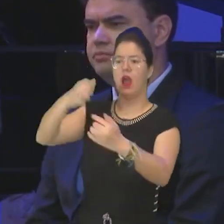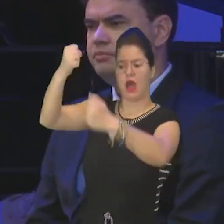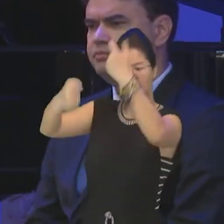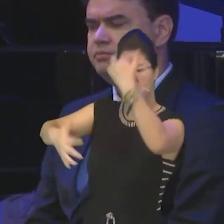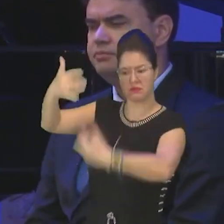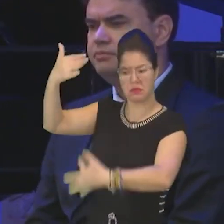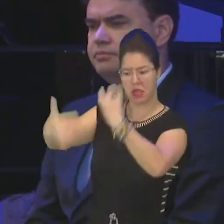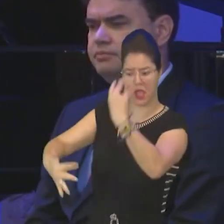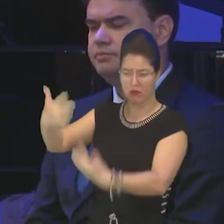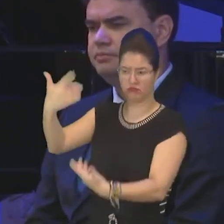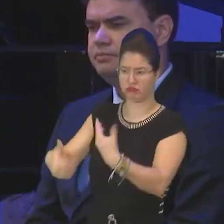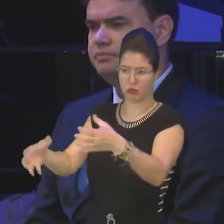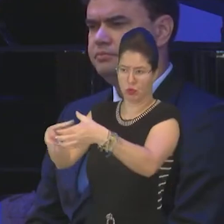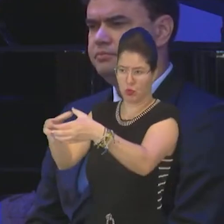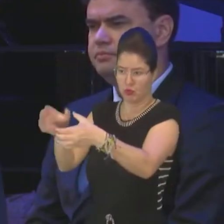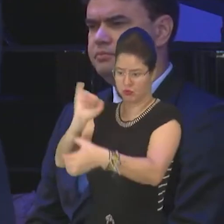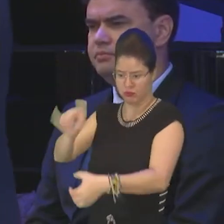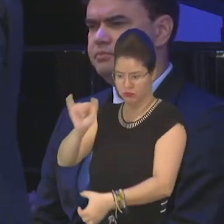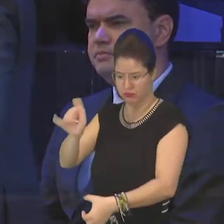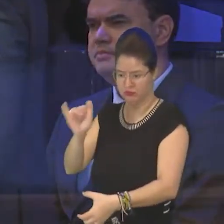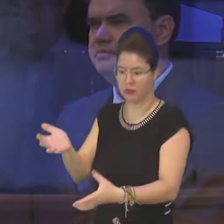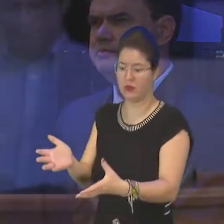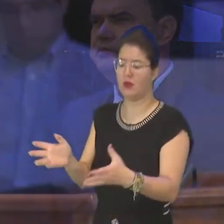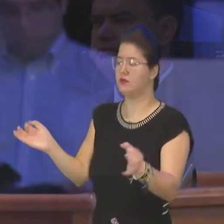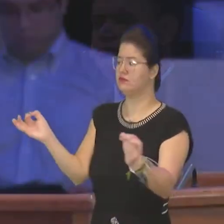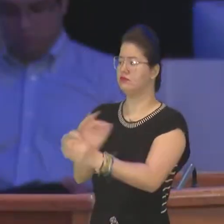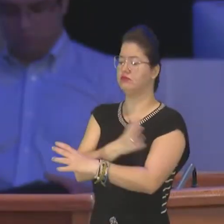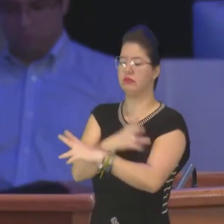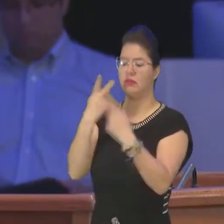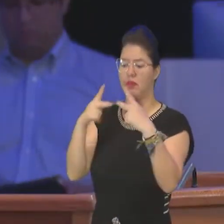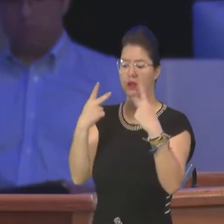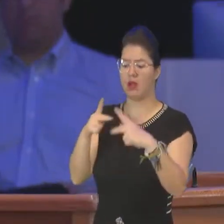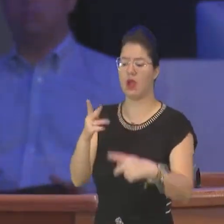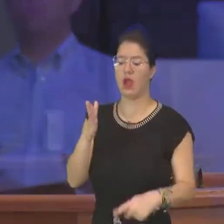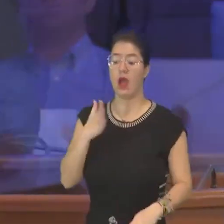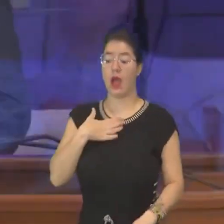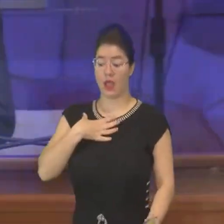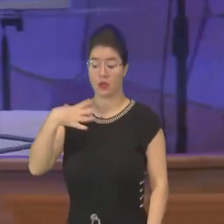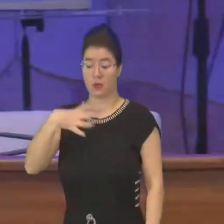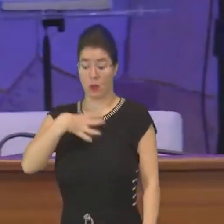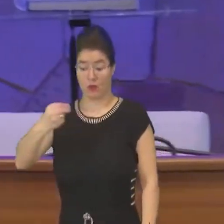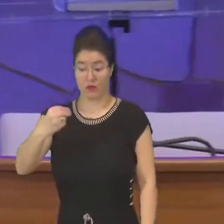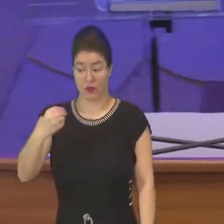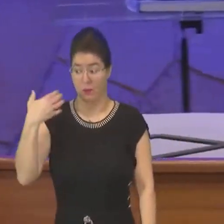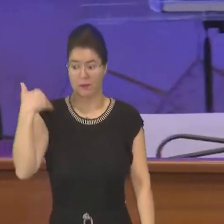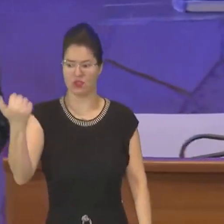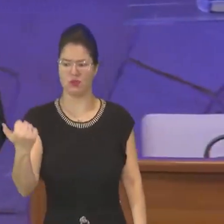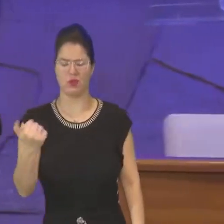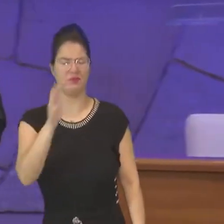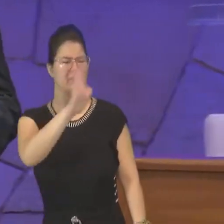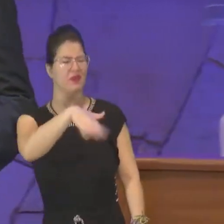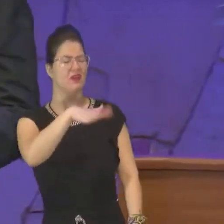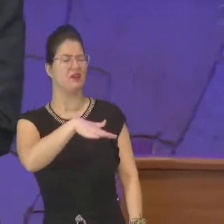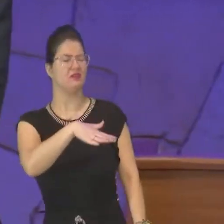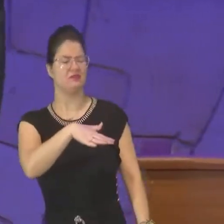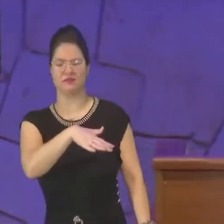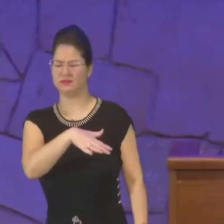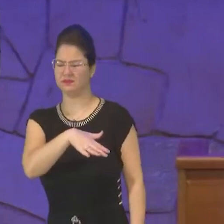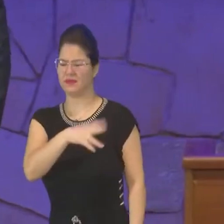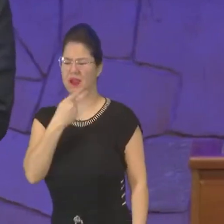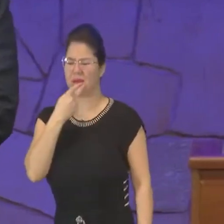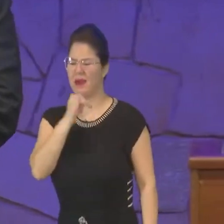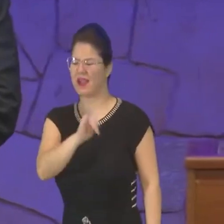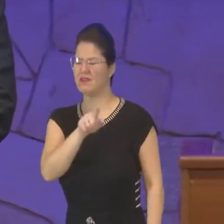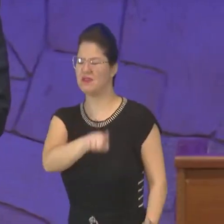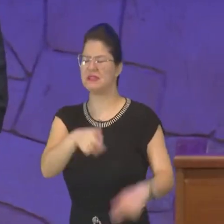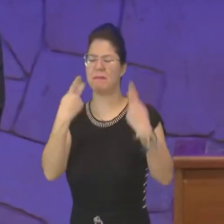disso. E quando terminei de pregar, meu filho me chamou no cantinho, lá no barco, falou assim comigo: escuta aqui, você pregou para